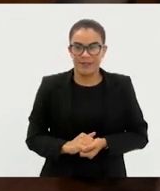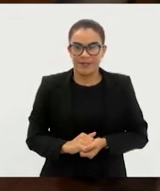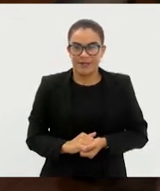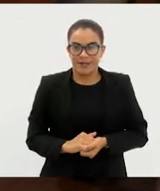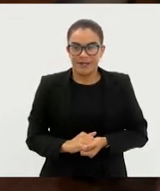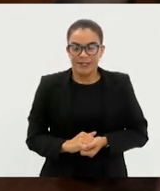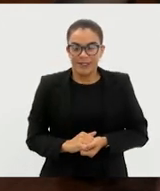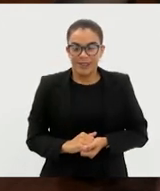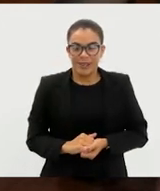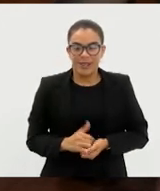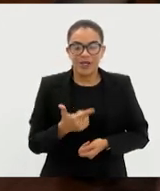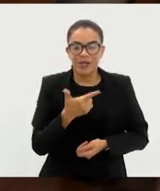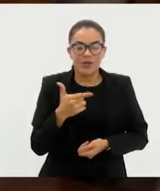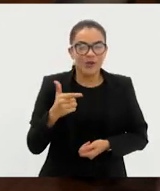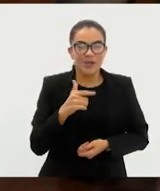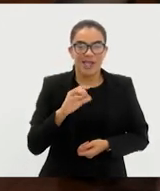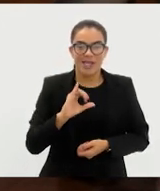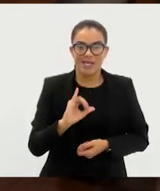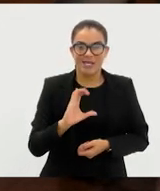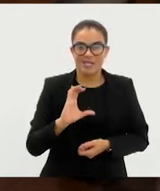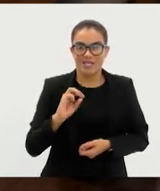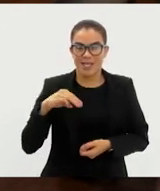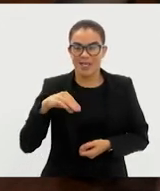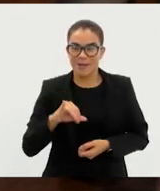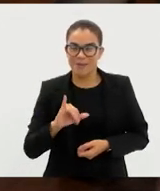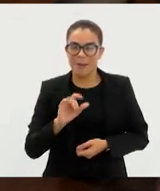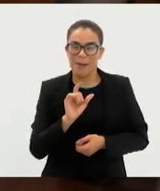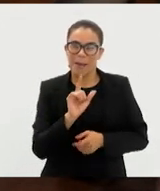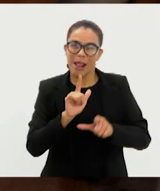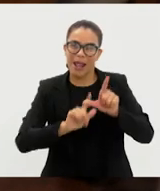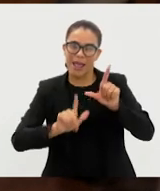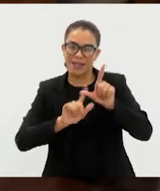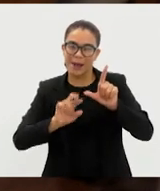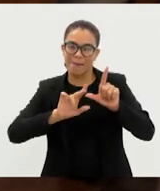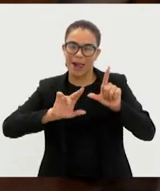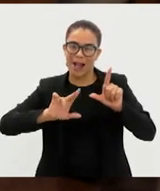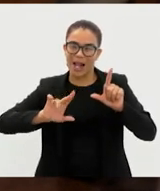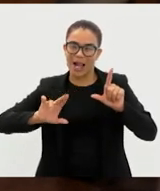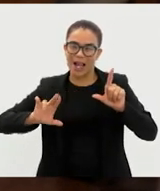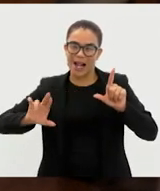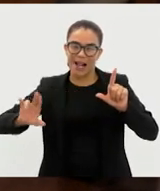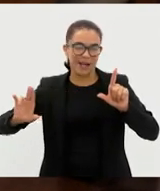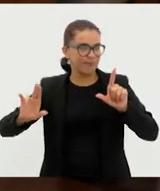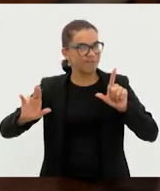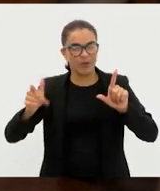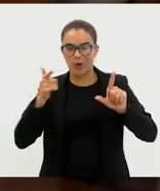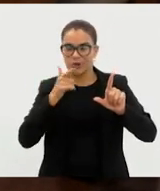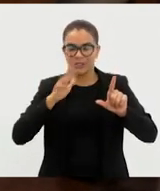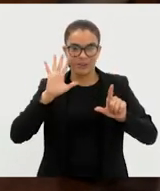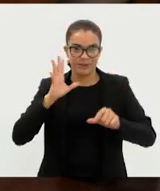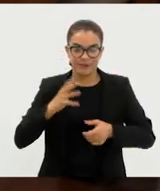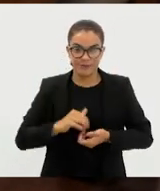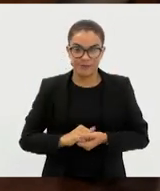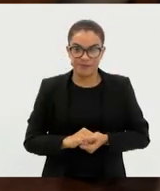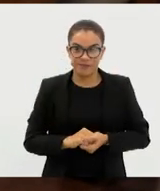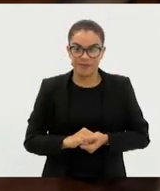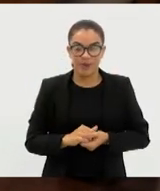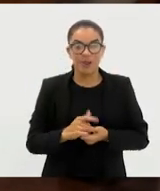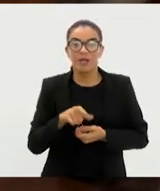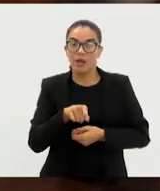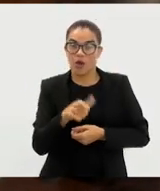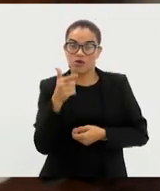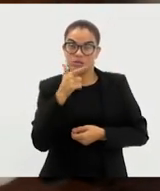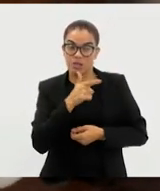não tem ICMS, ITD, IPVA, FECP que resista a isso. O serviço da